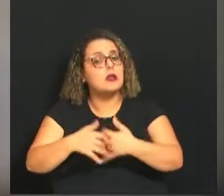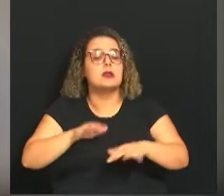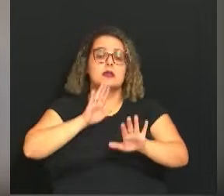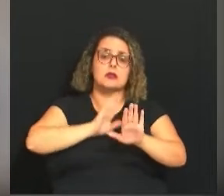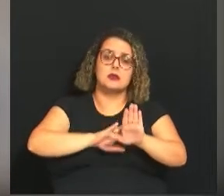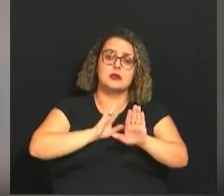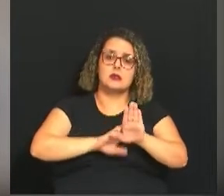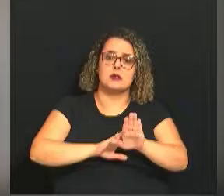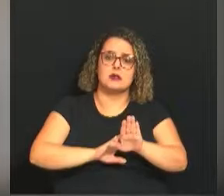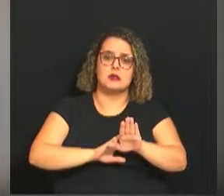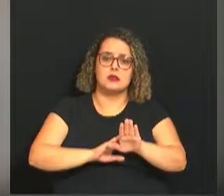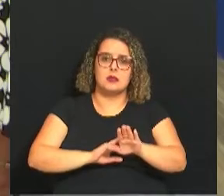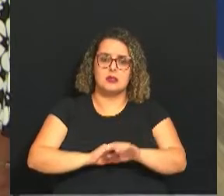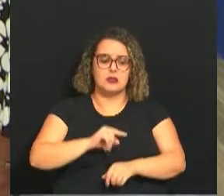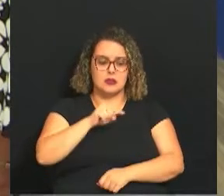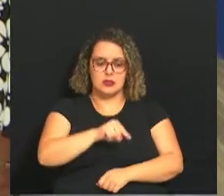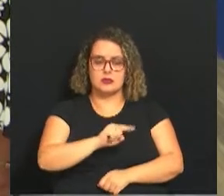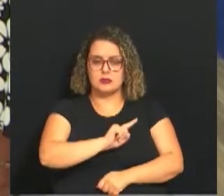essa temática morrer.